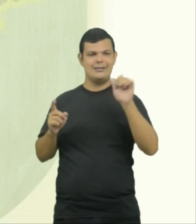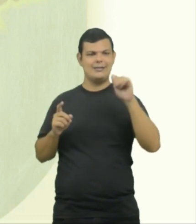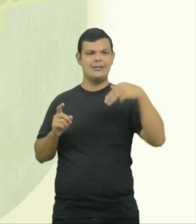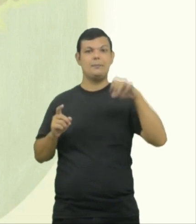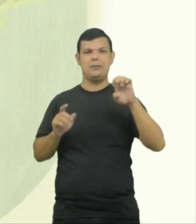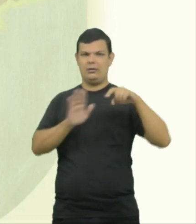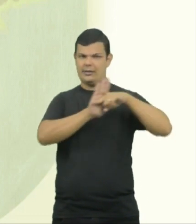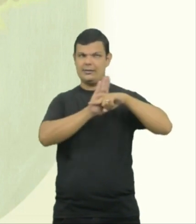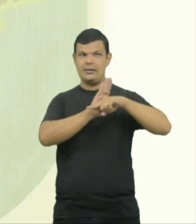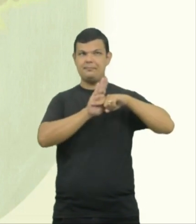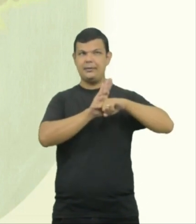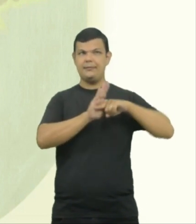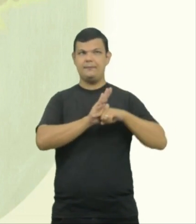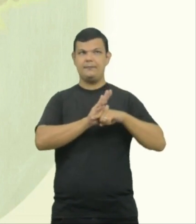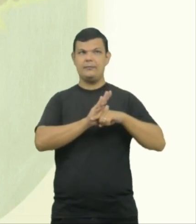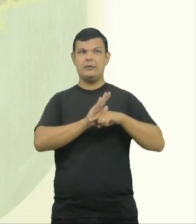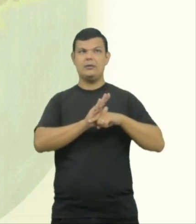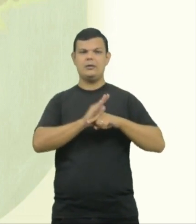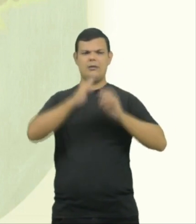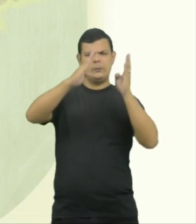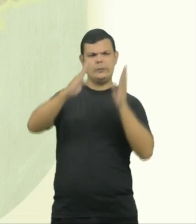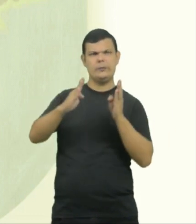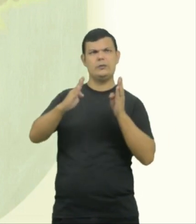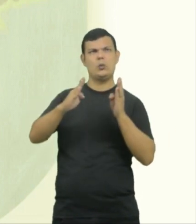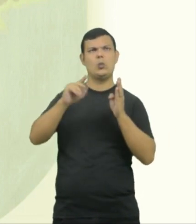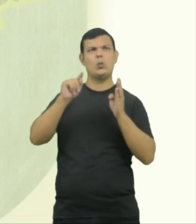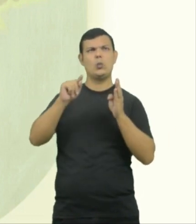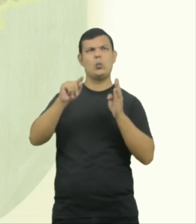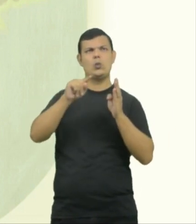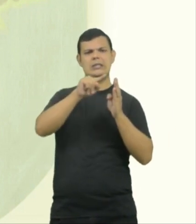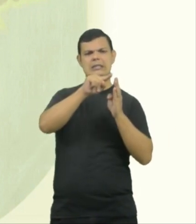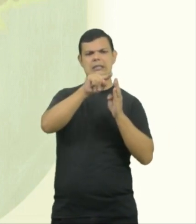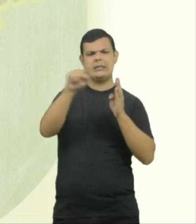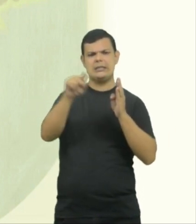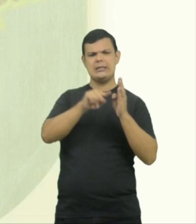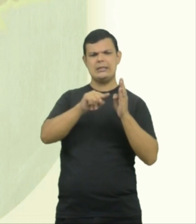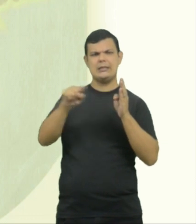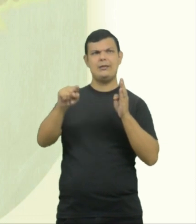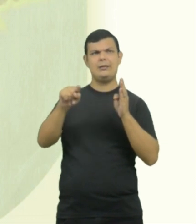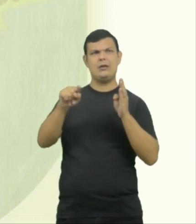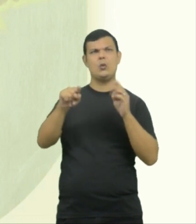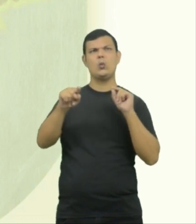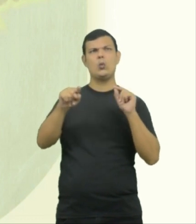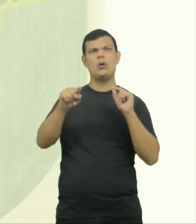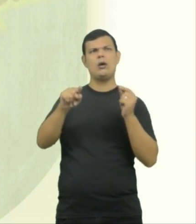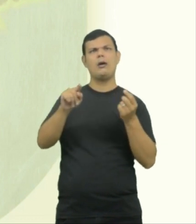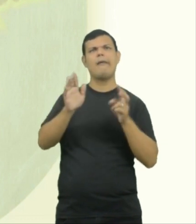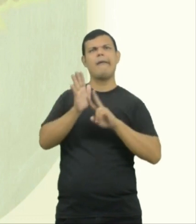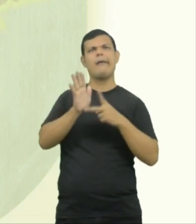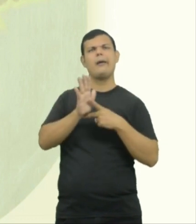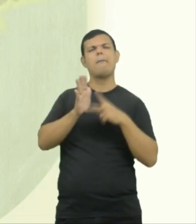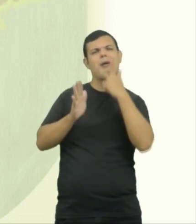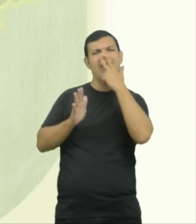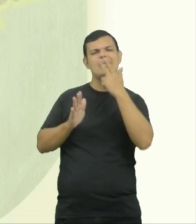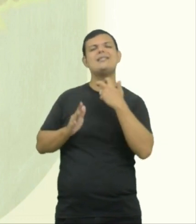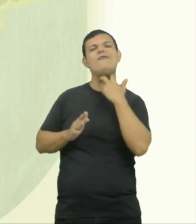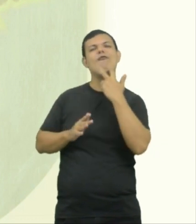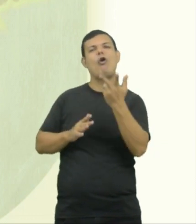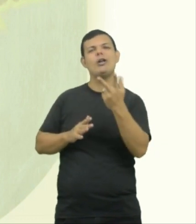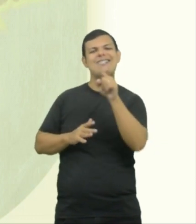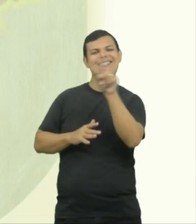são: SM significa que doutor é substantivo masculino. E por fim, o significado dessa palavra. Vamos a